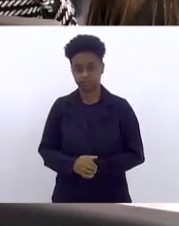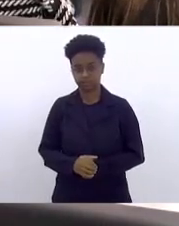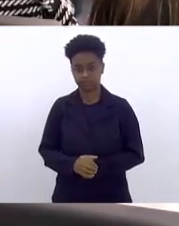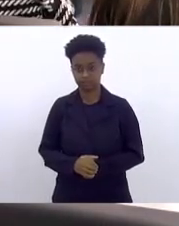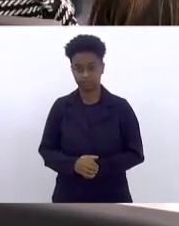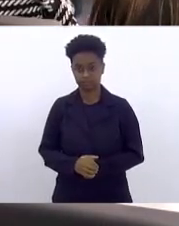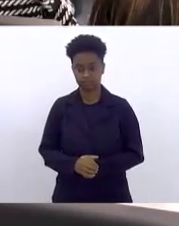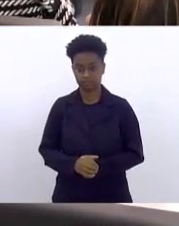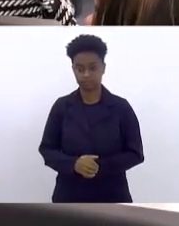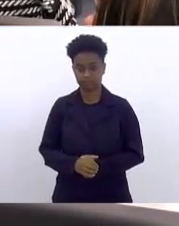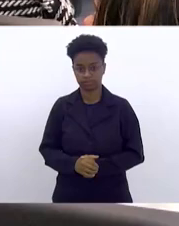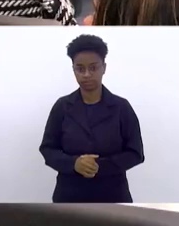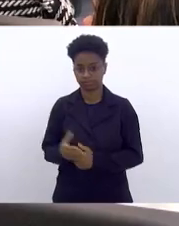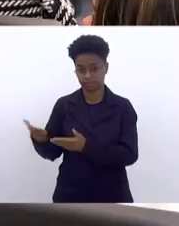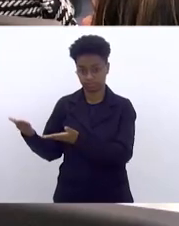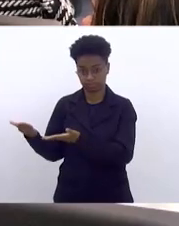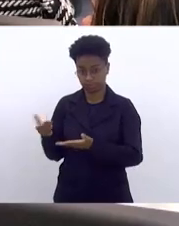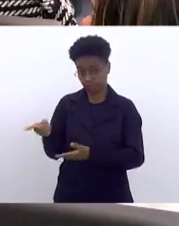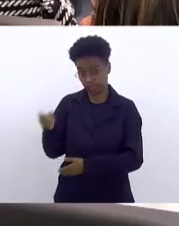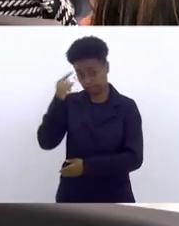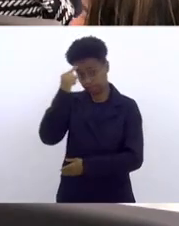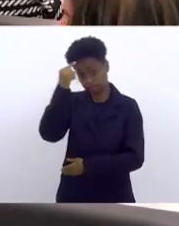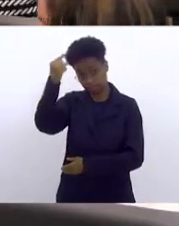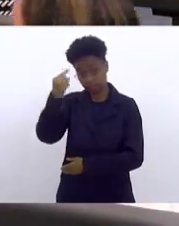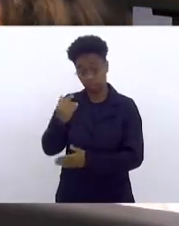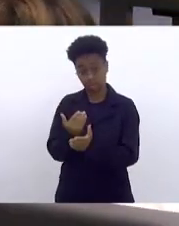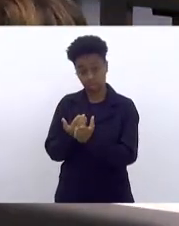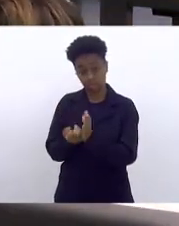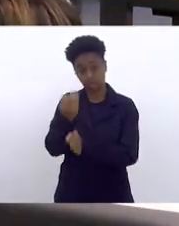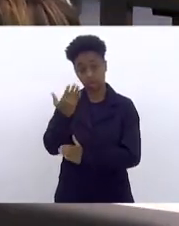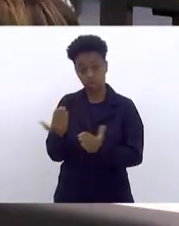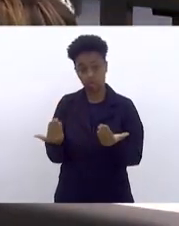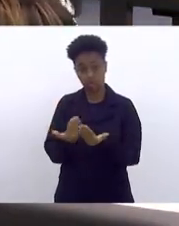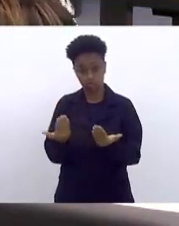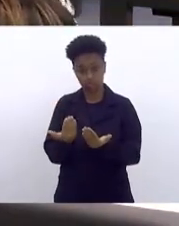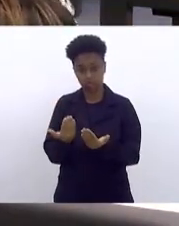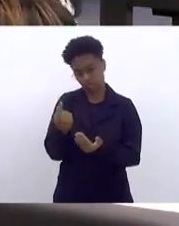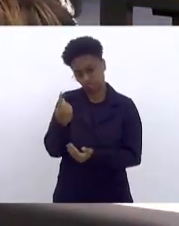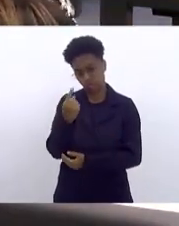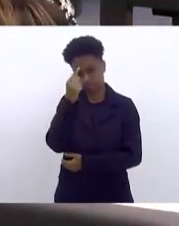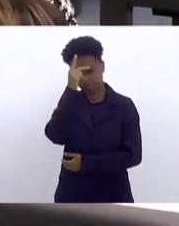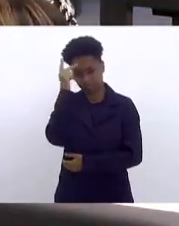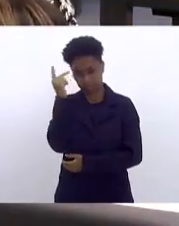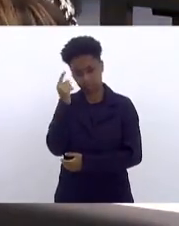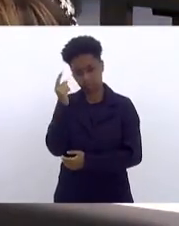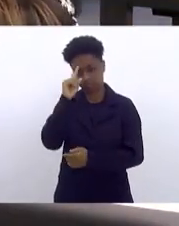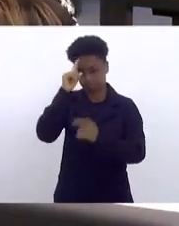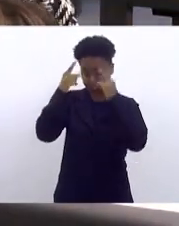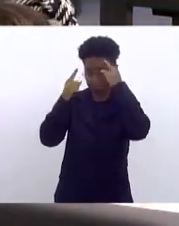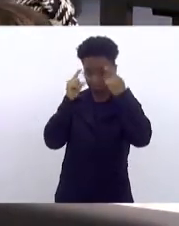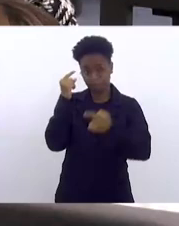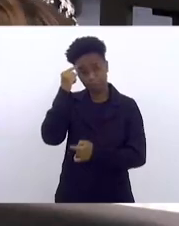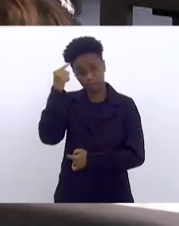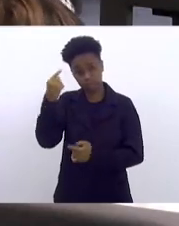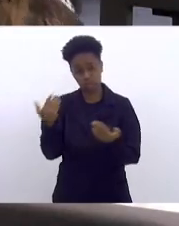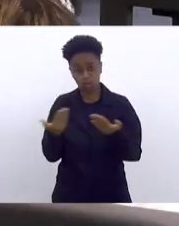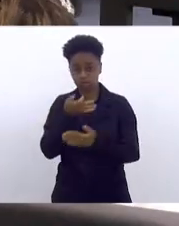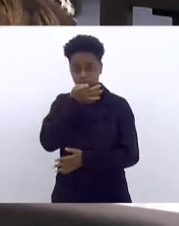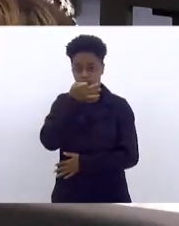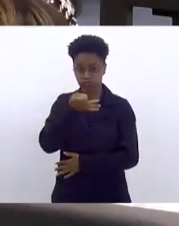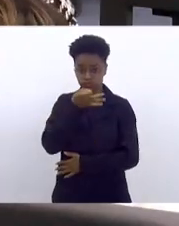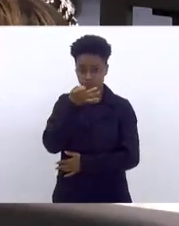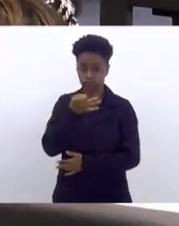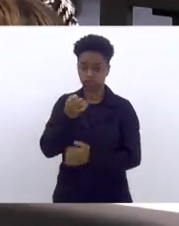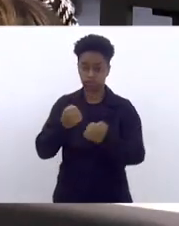a nossa idealizadora dessa uma das idealizadores que sugeriu